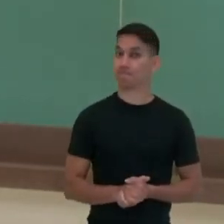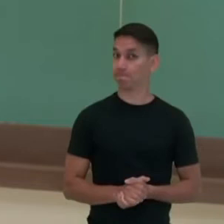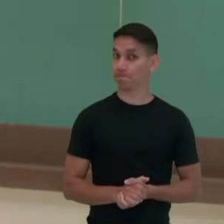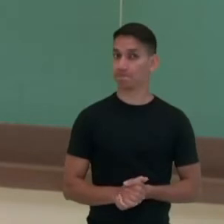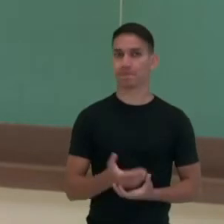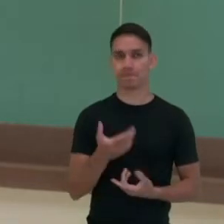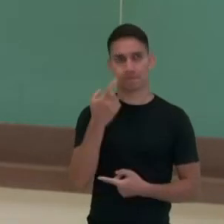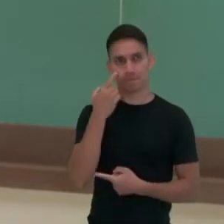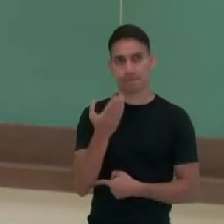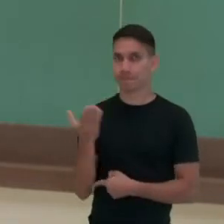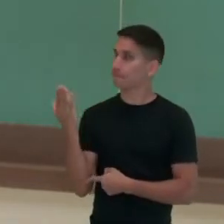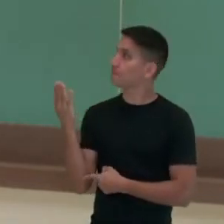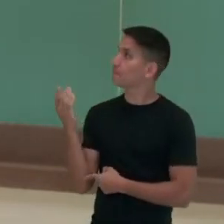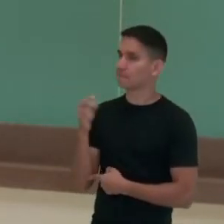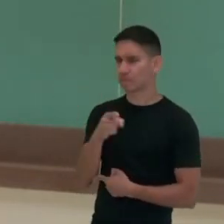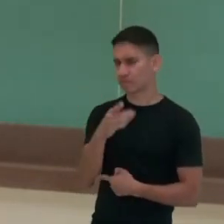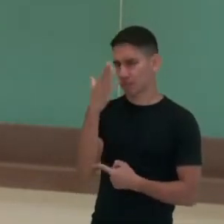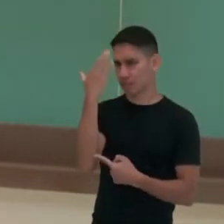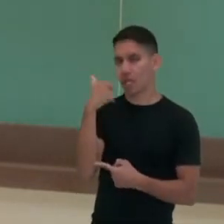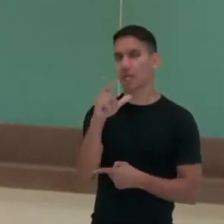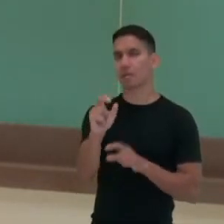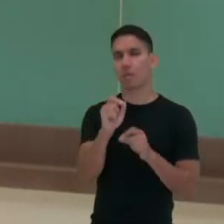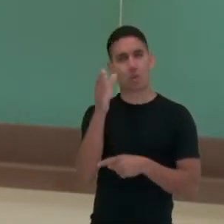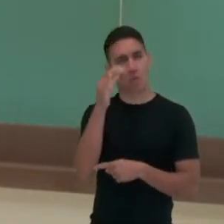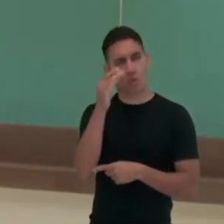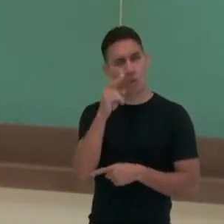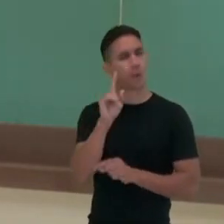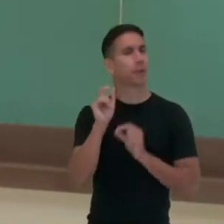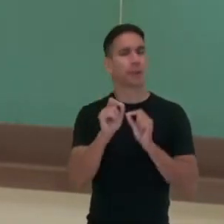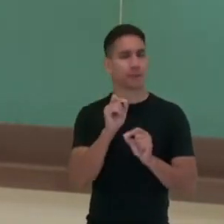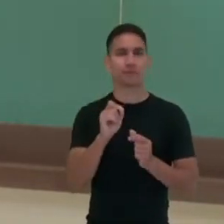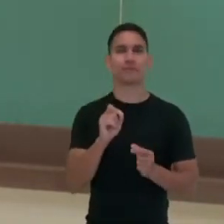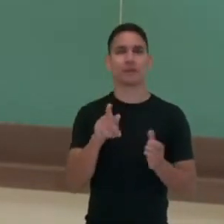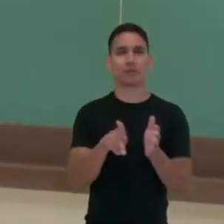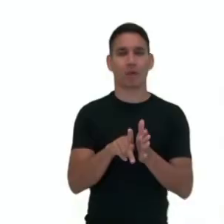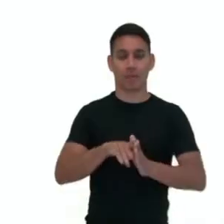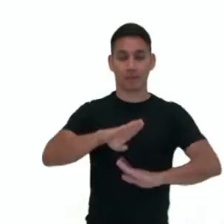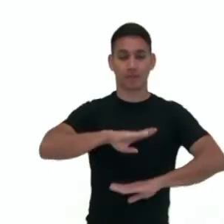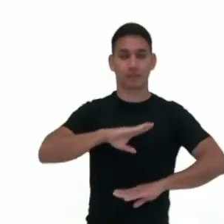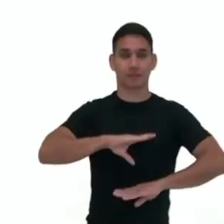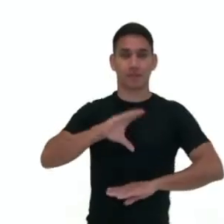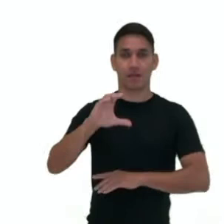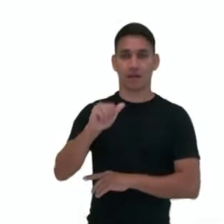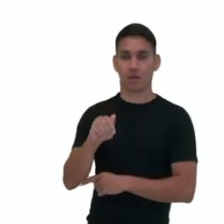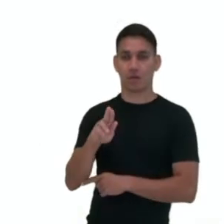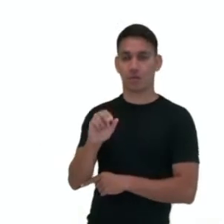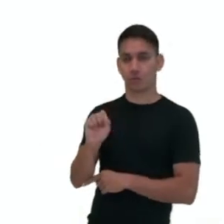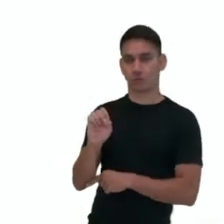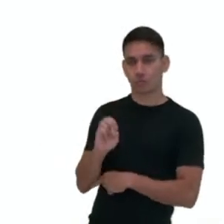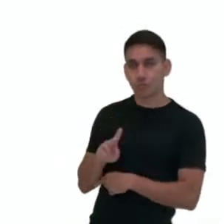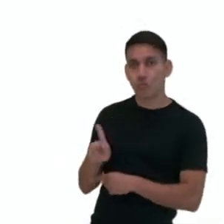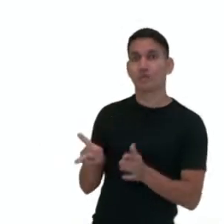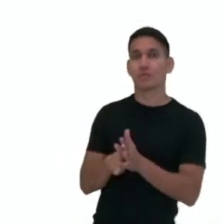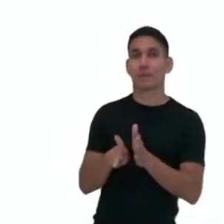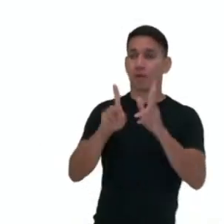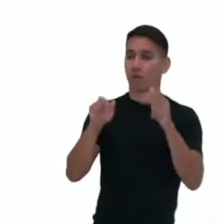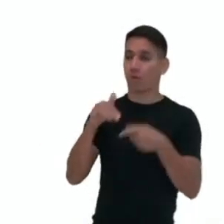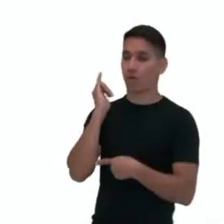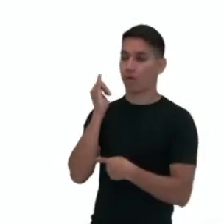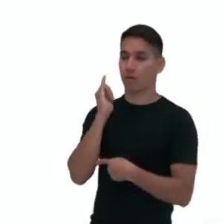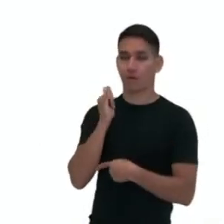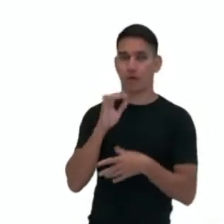lá? Vocês sabiam, que os causos, assim como toda narrativa, se organiza em